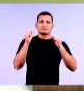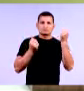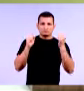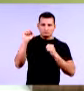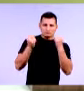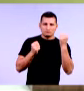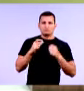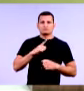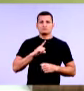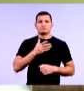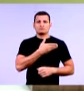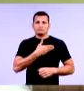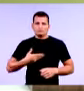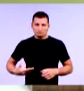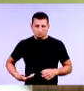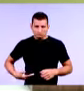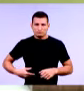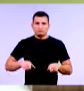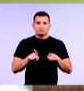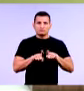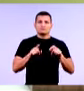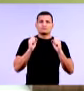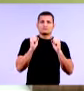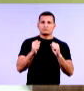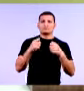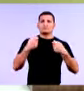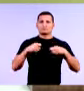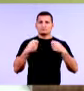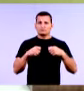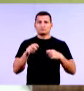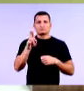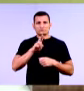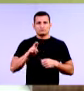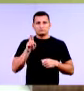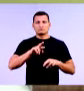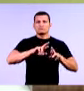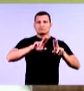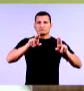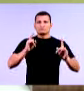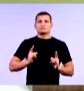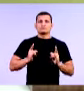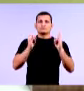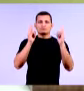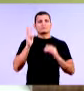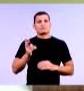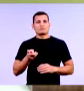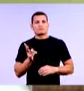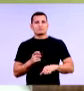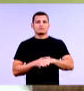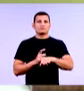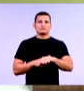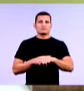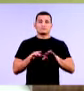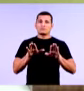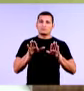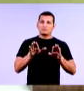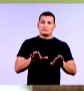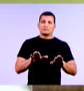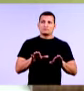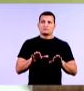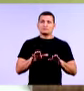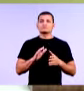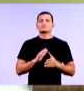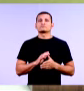temos órgãos do governo que podem precisar se utilizar de diversos prédios ao mesmo tempo, mas ainda que seja